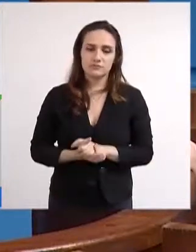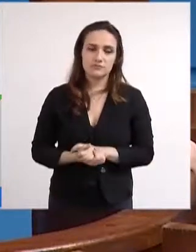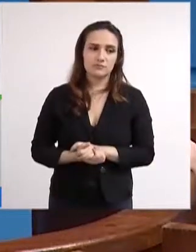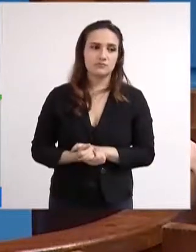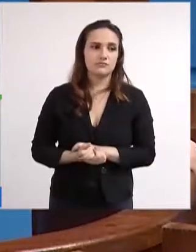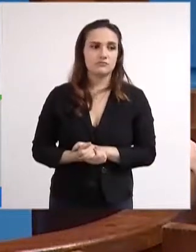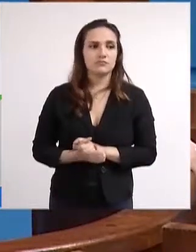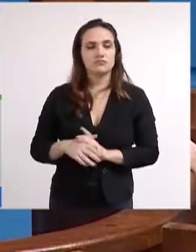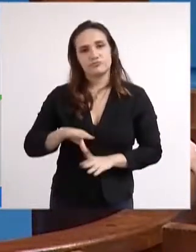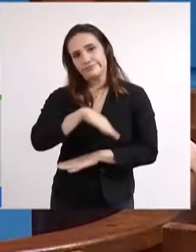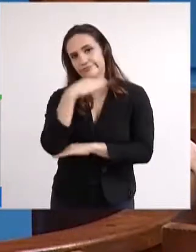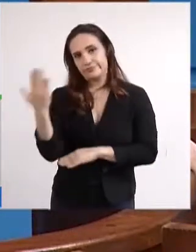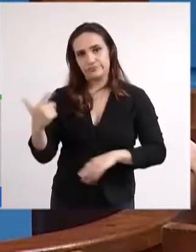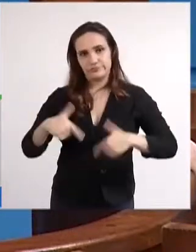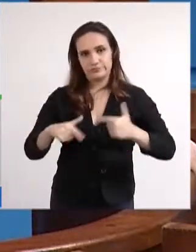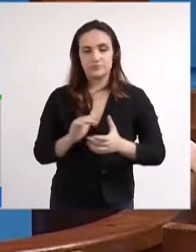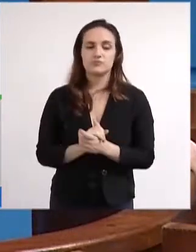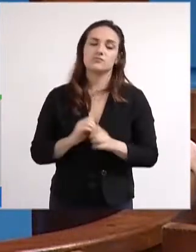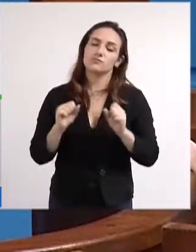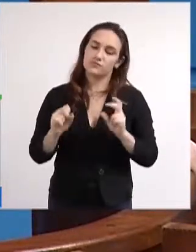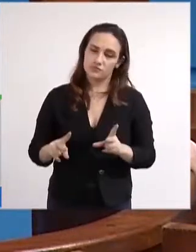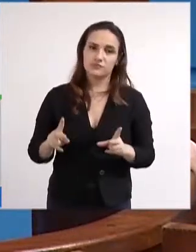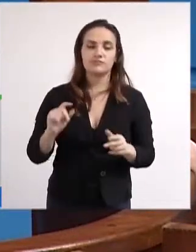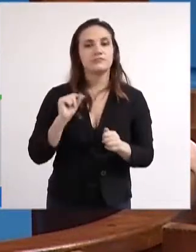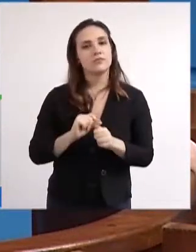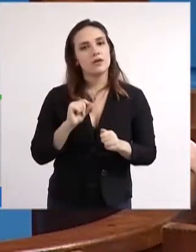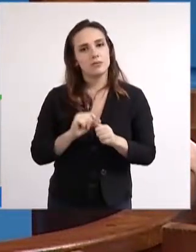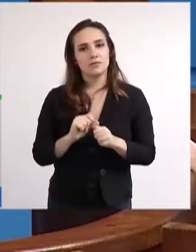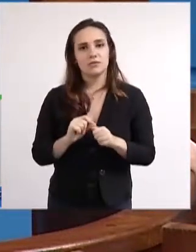nós tivemos aqui uma audiência